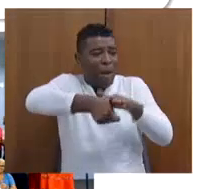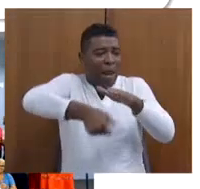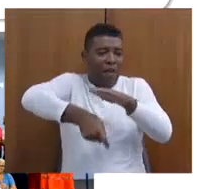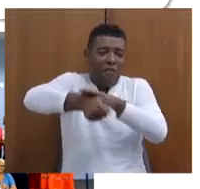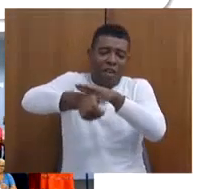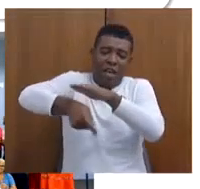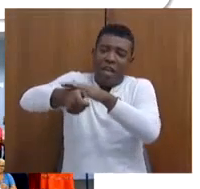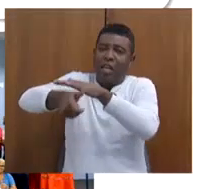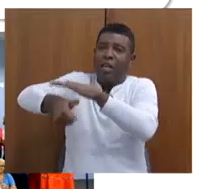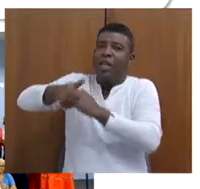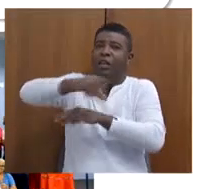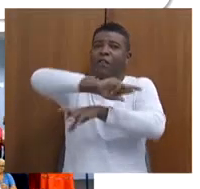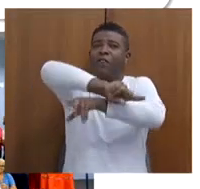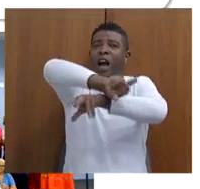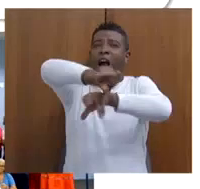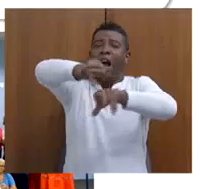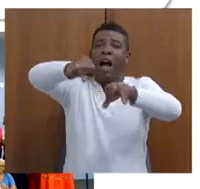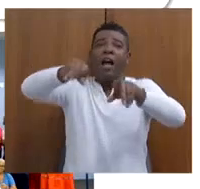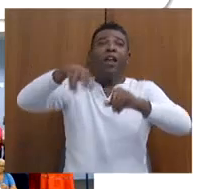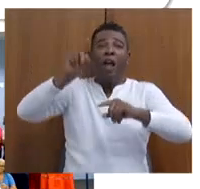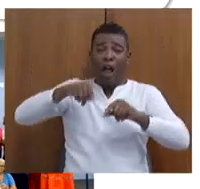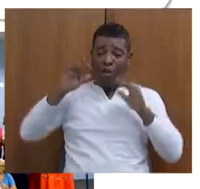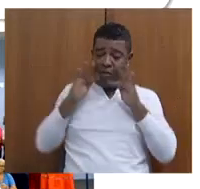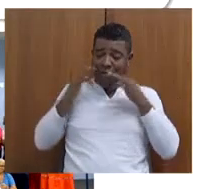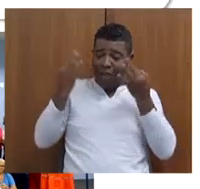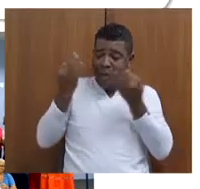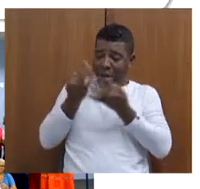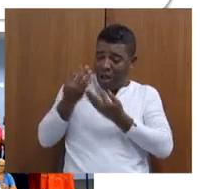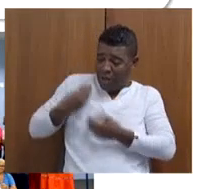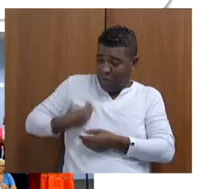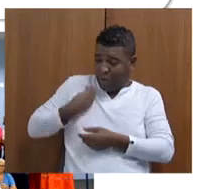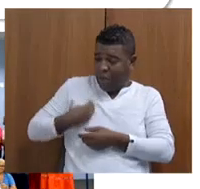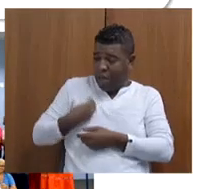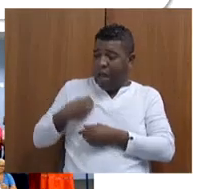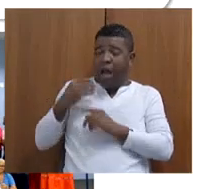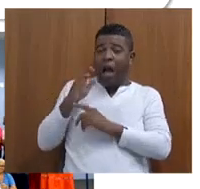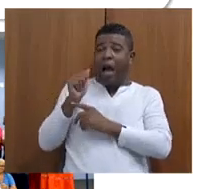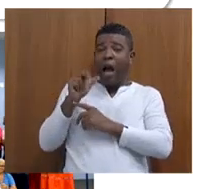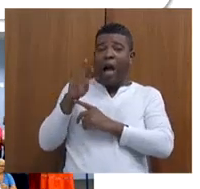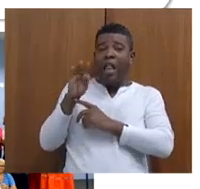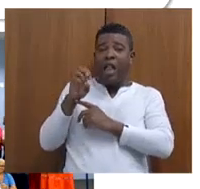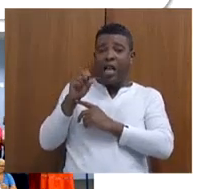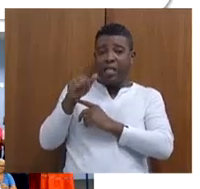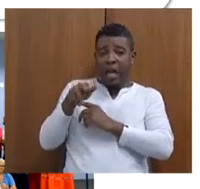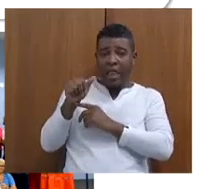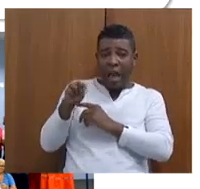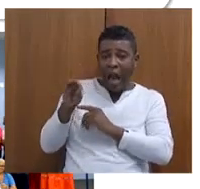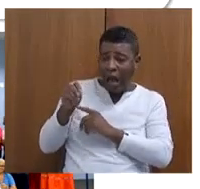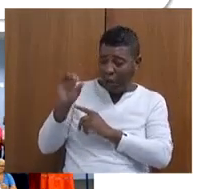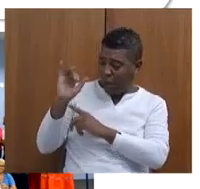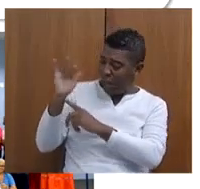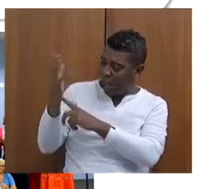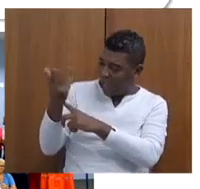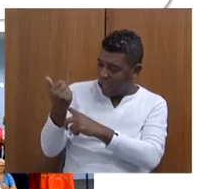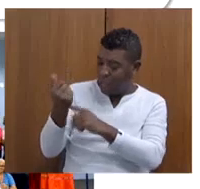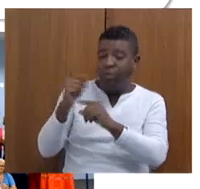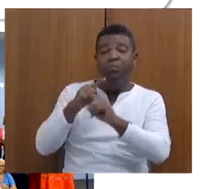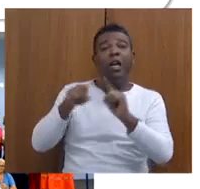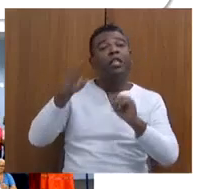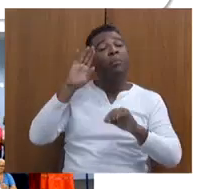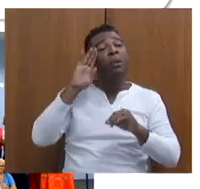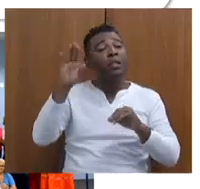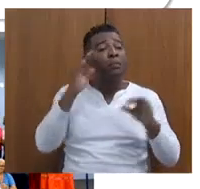famílias que vivem do Artesanato arte mas também do Artesanato empreendedor do